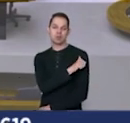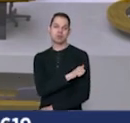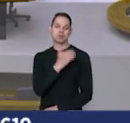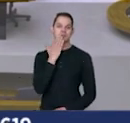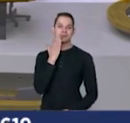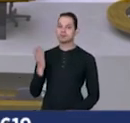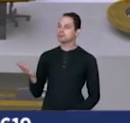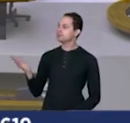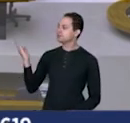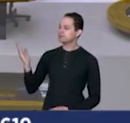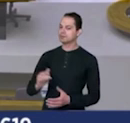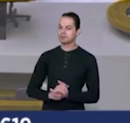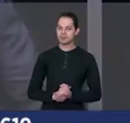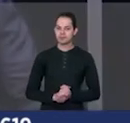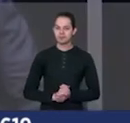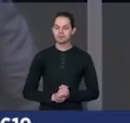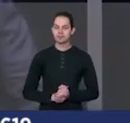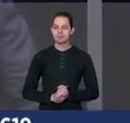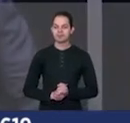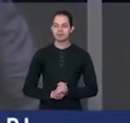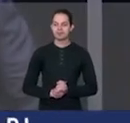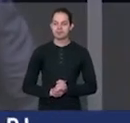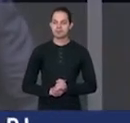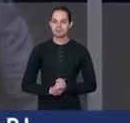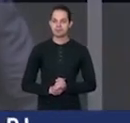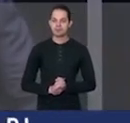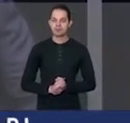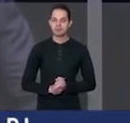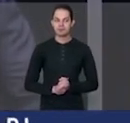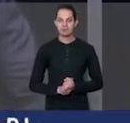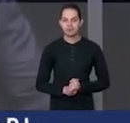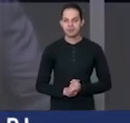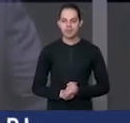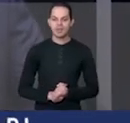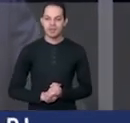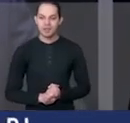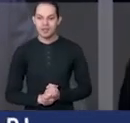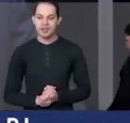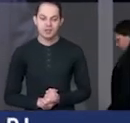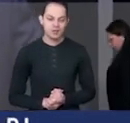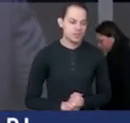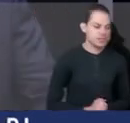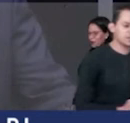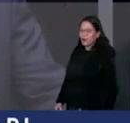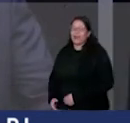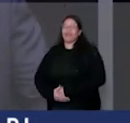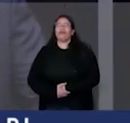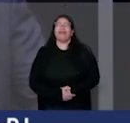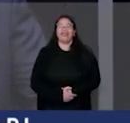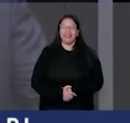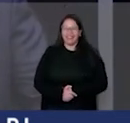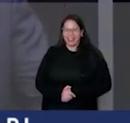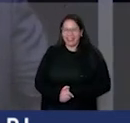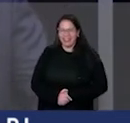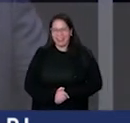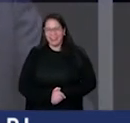deputados, todos que nos acompanham através da TV Câmara. Bom, primeiramente eu gostaria de parabenizar o Procurador-Geral da República, Augusto